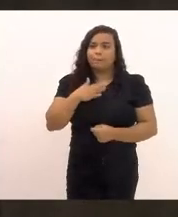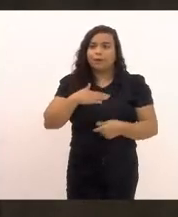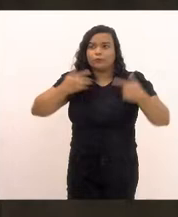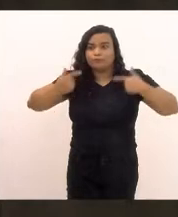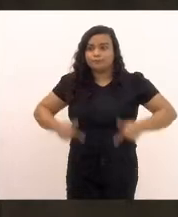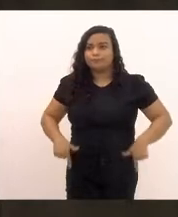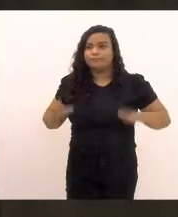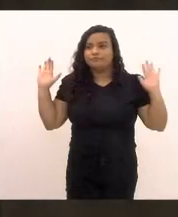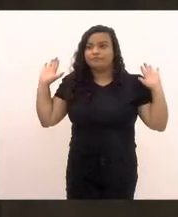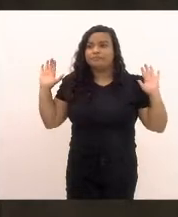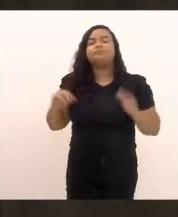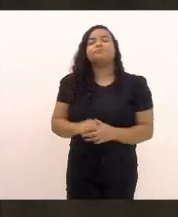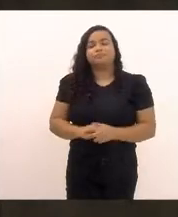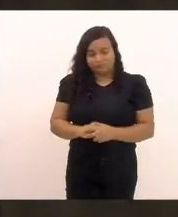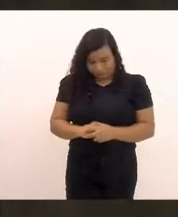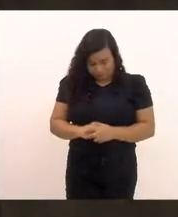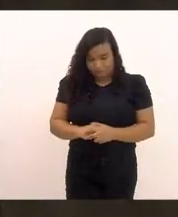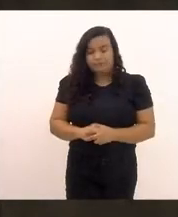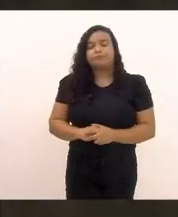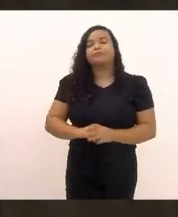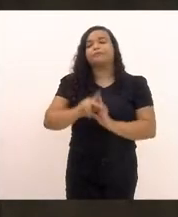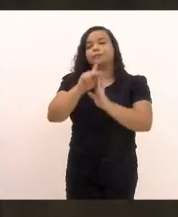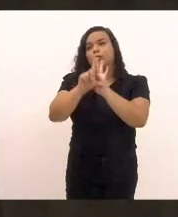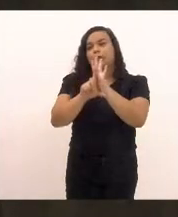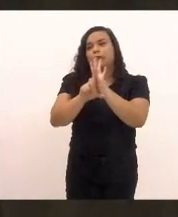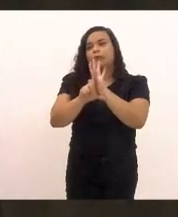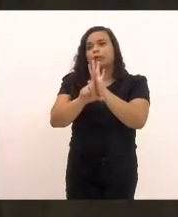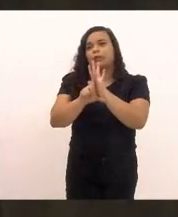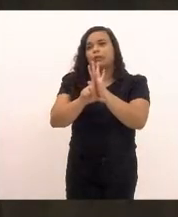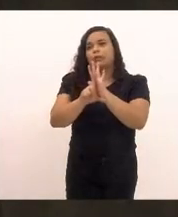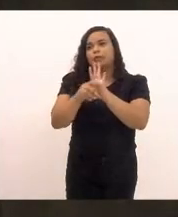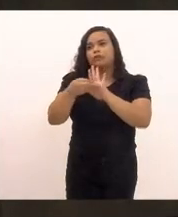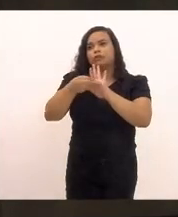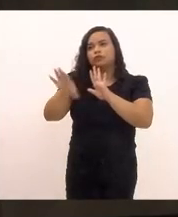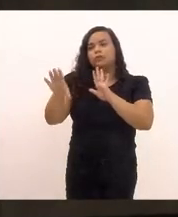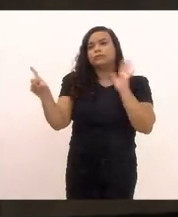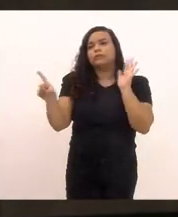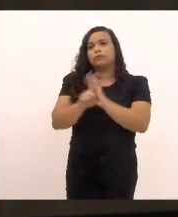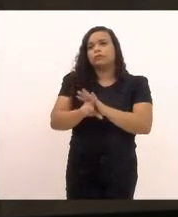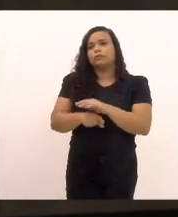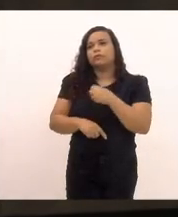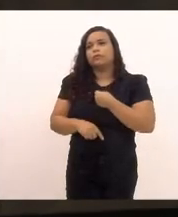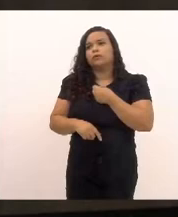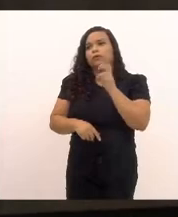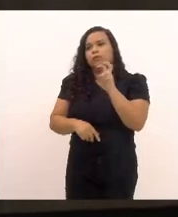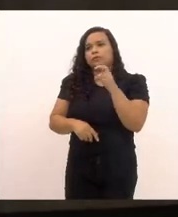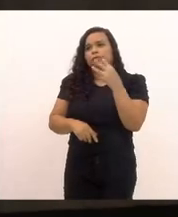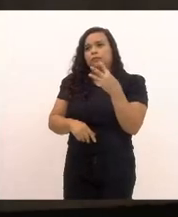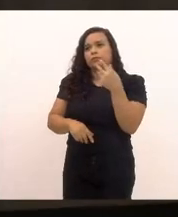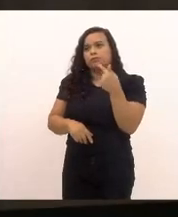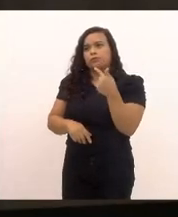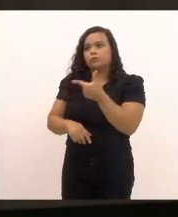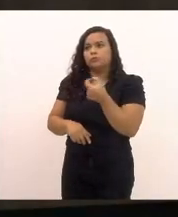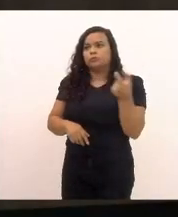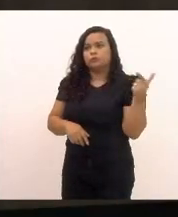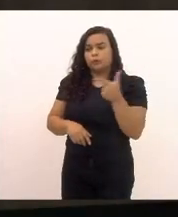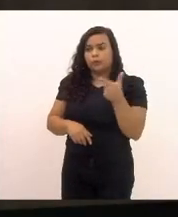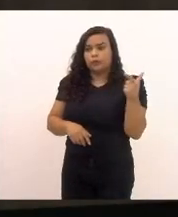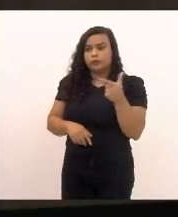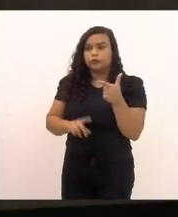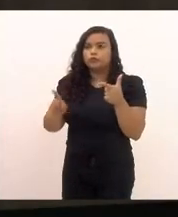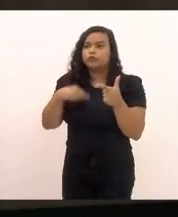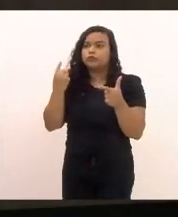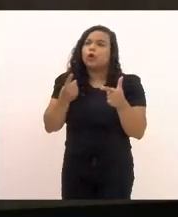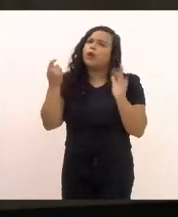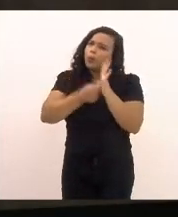abstenção ao projeto de lei, à indicação legislativa número 537 de 2022. A gente tem feito